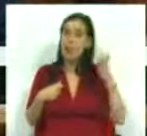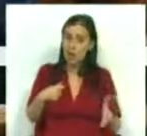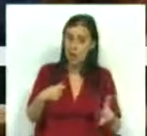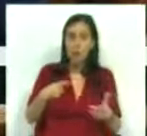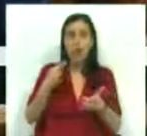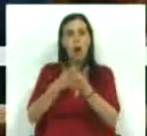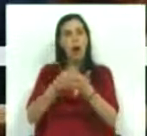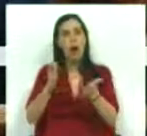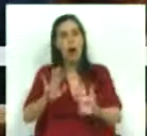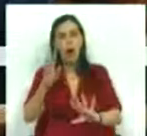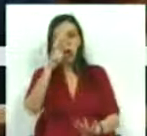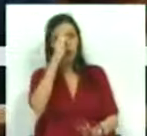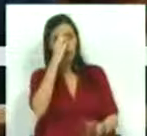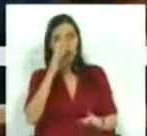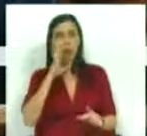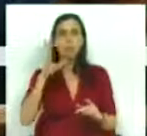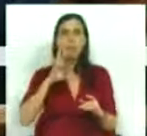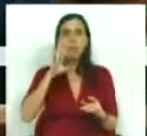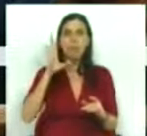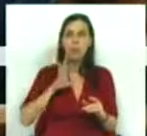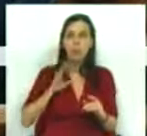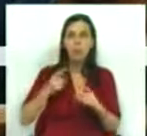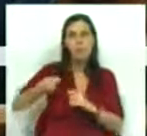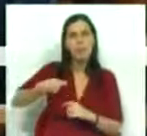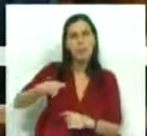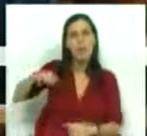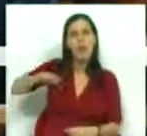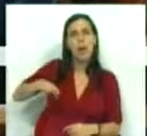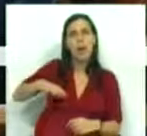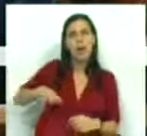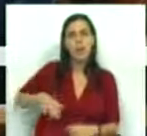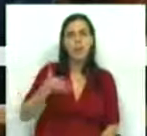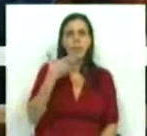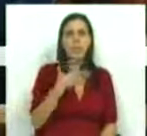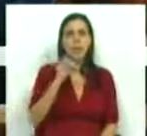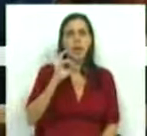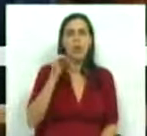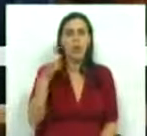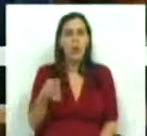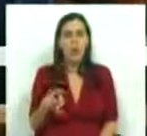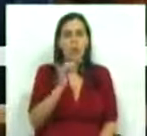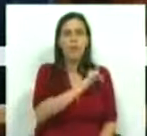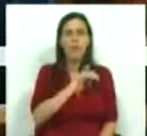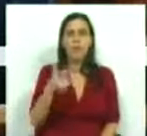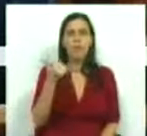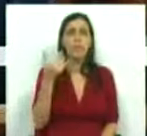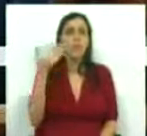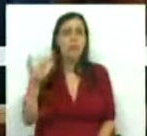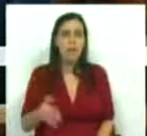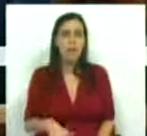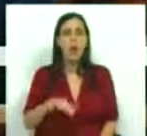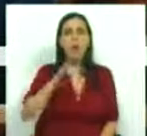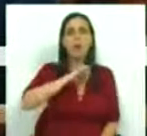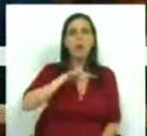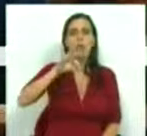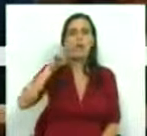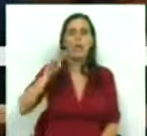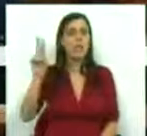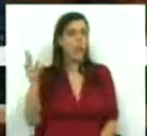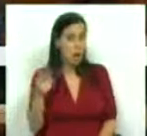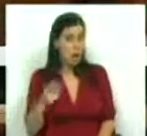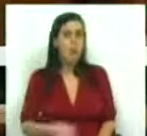do que isentar desse esforço os pensionistas com rendimentos de 189, 227 ou